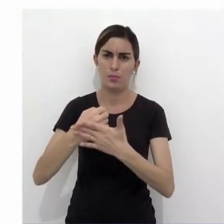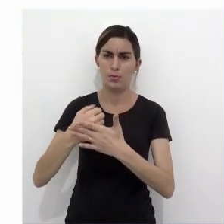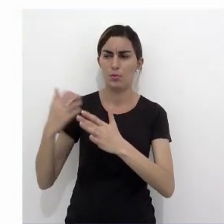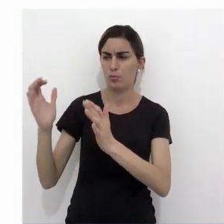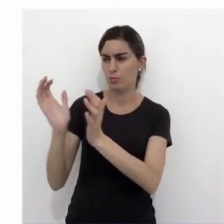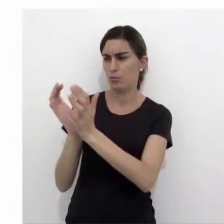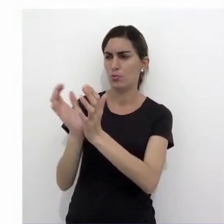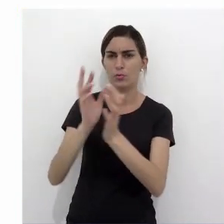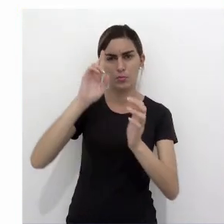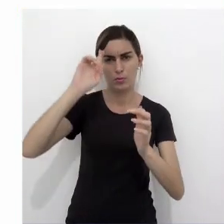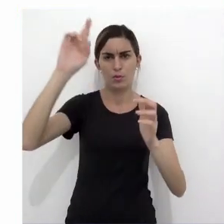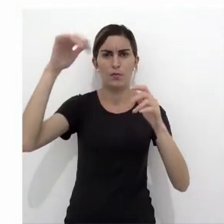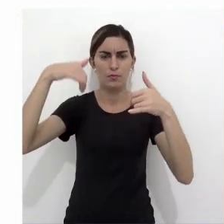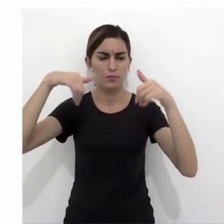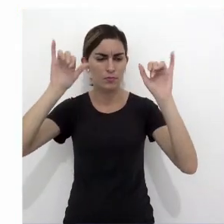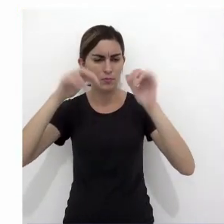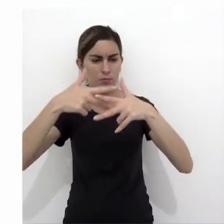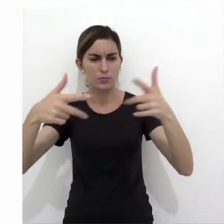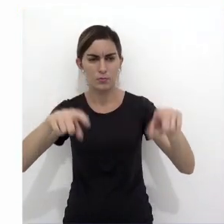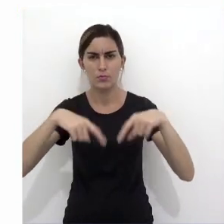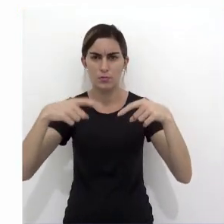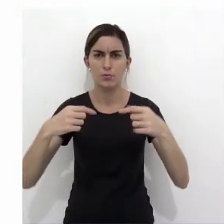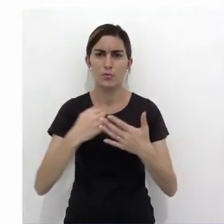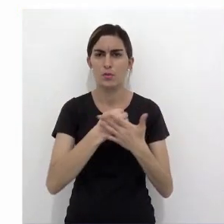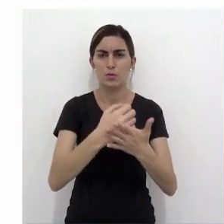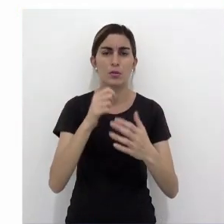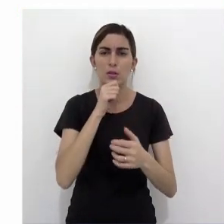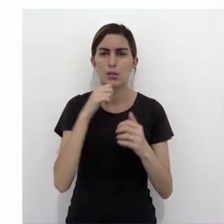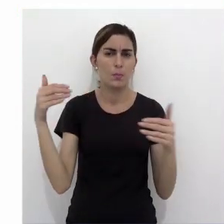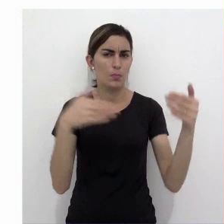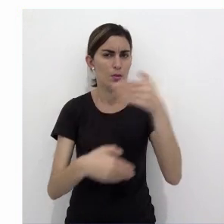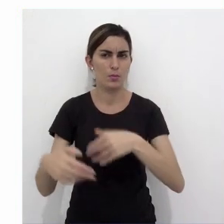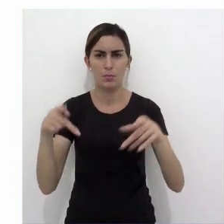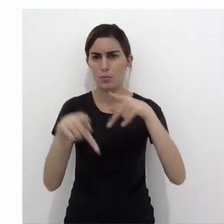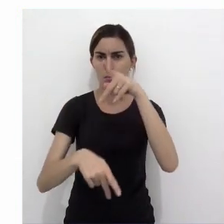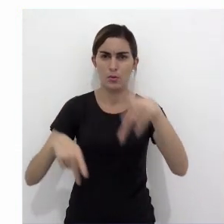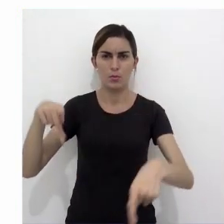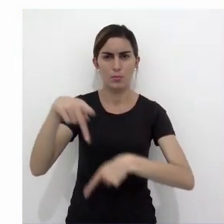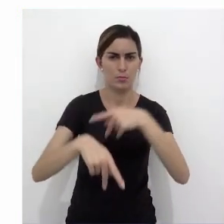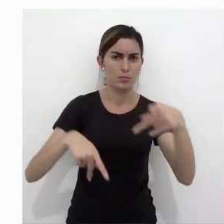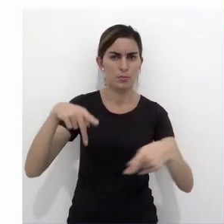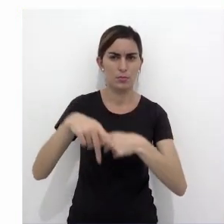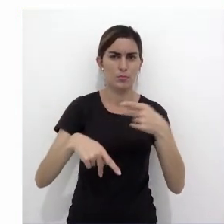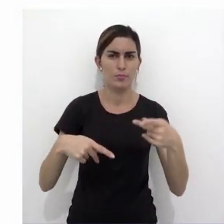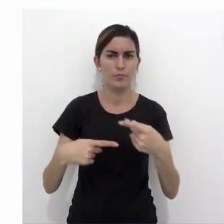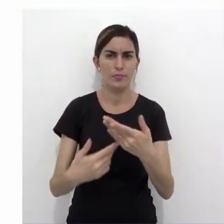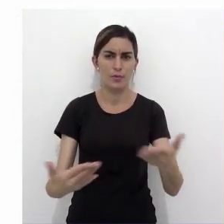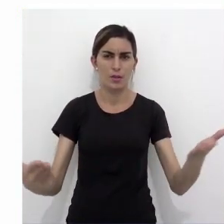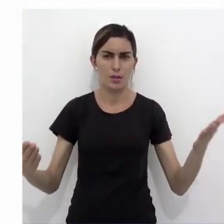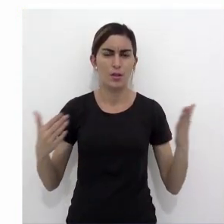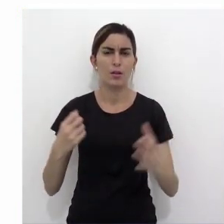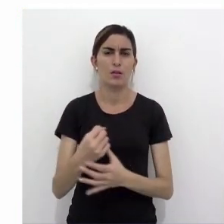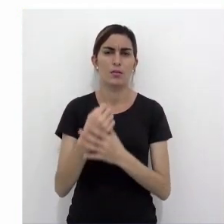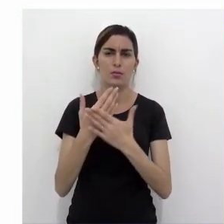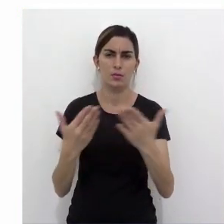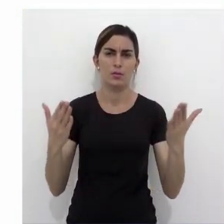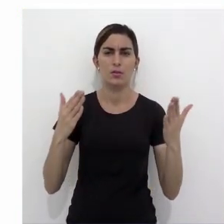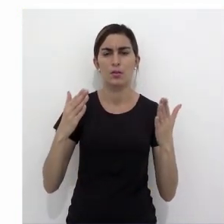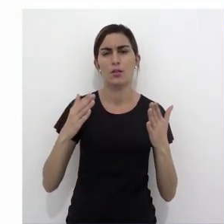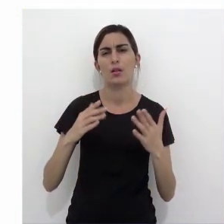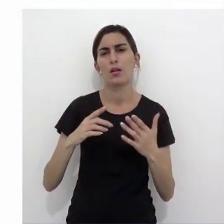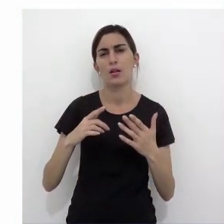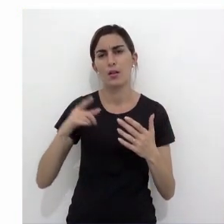dos latifundiários, sem nenhuma participação popular, Deodoro da